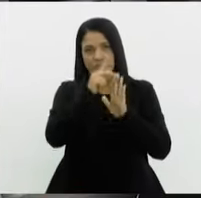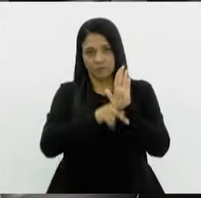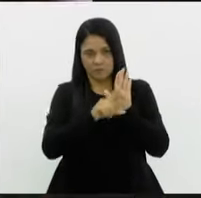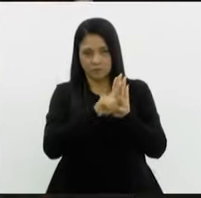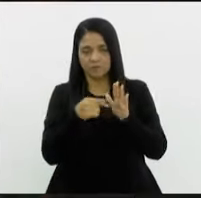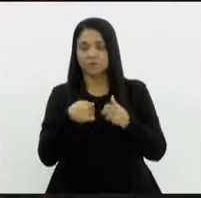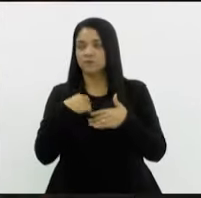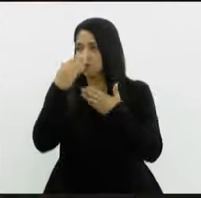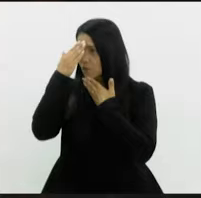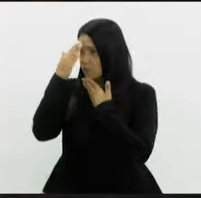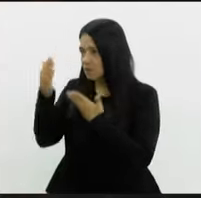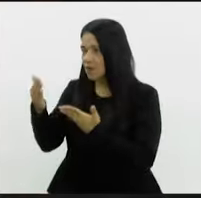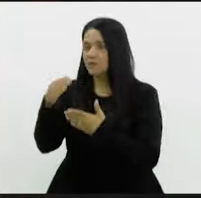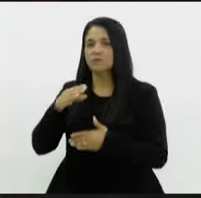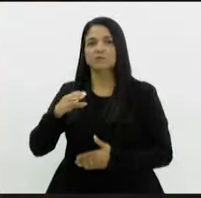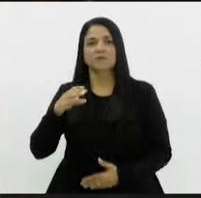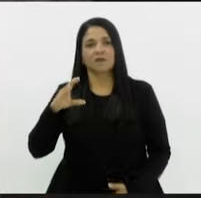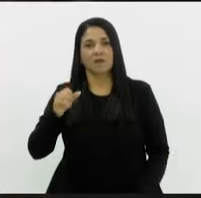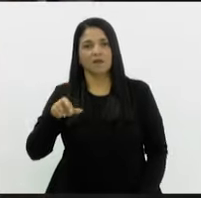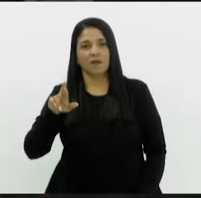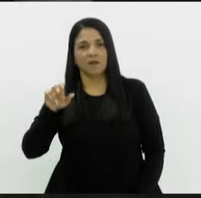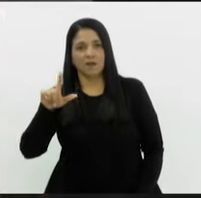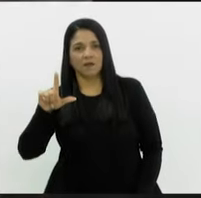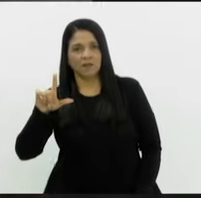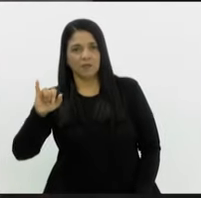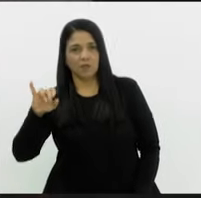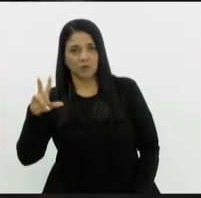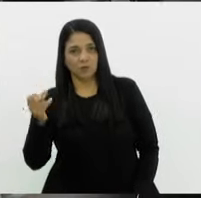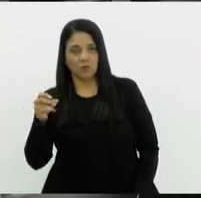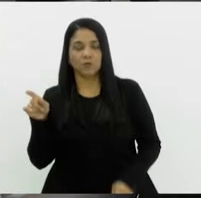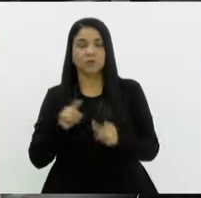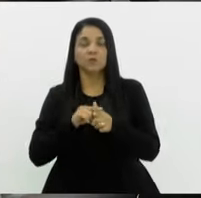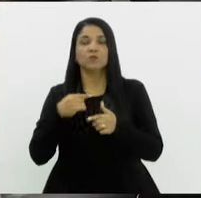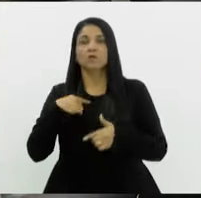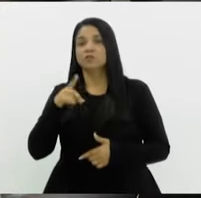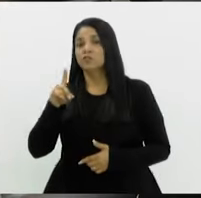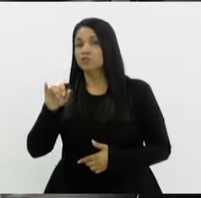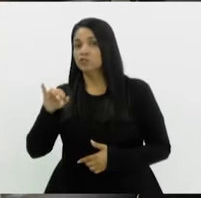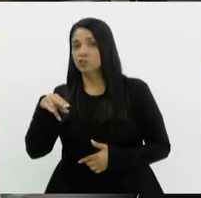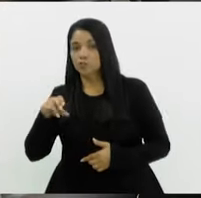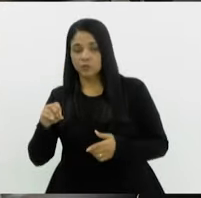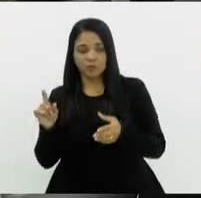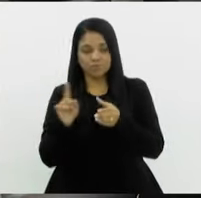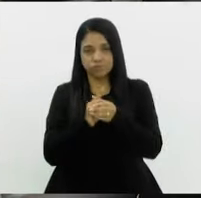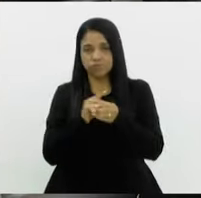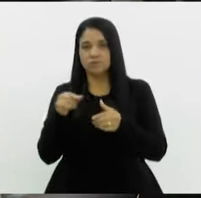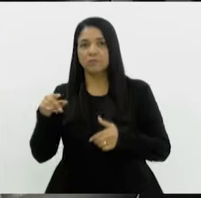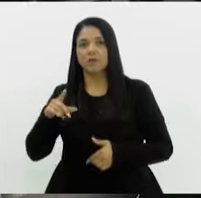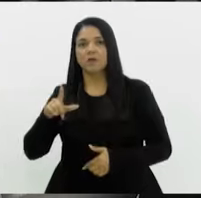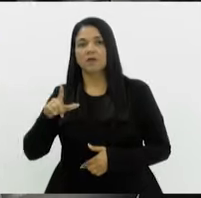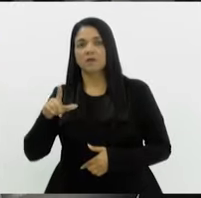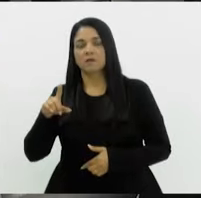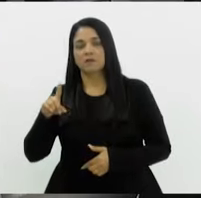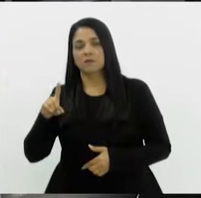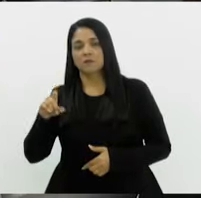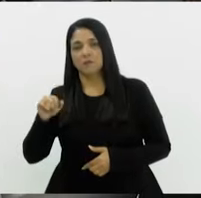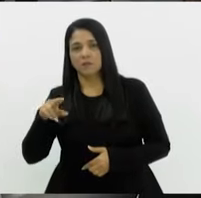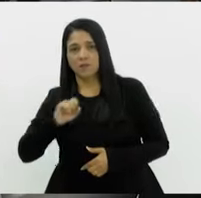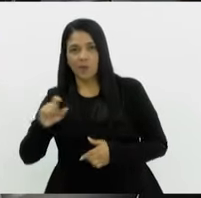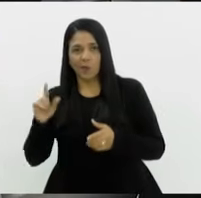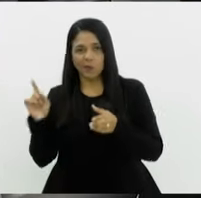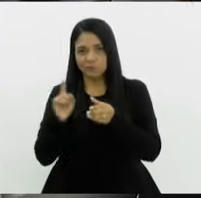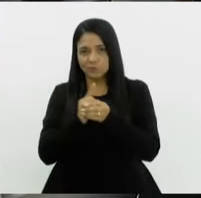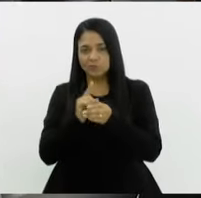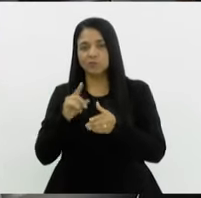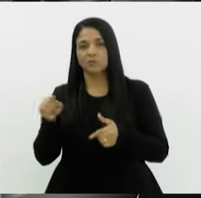Muito obrigado, deputado Carlinhos BNH, deputado Dino, coautoria, deputado Carlos Macedo, deputado Daniel Librelon, Hélito José,